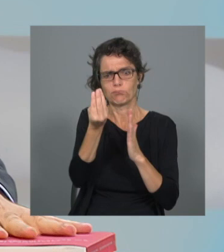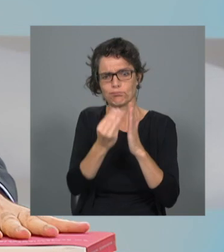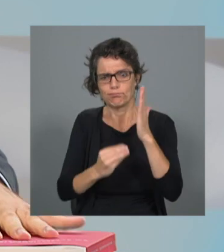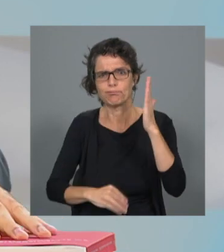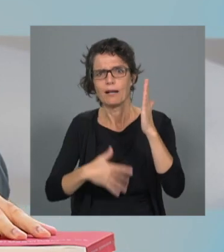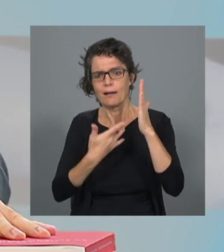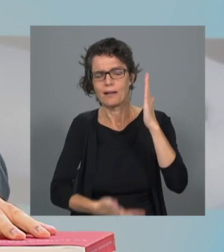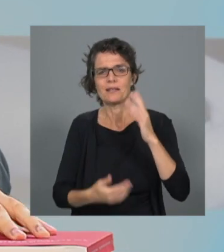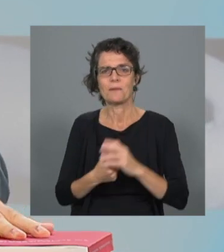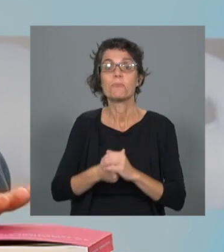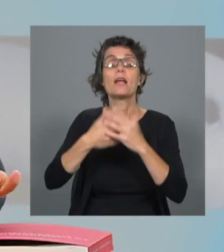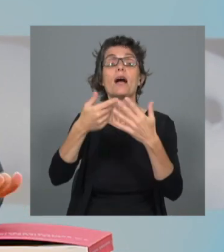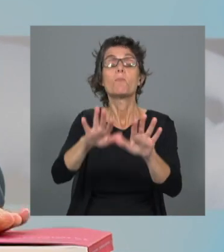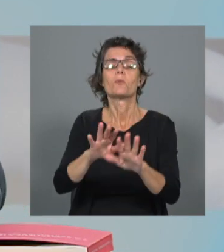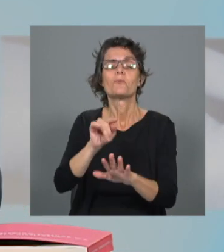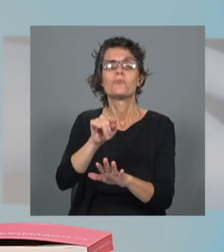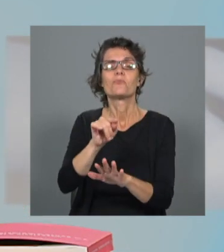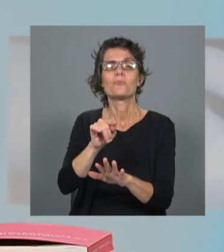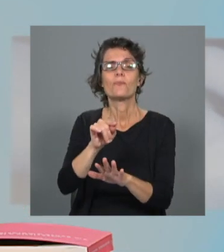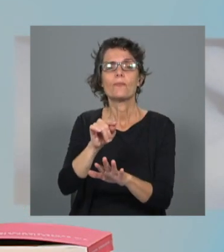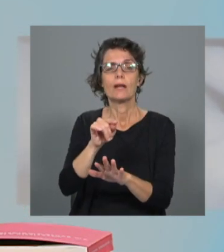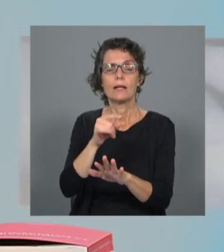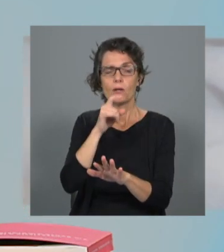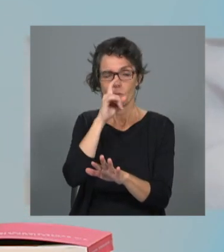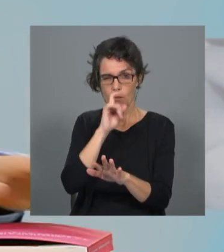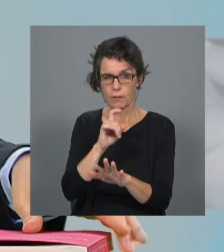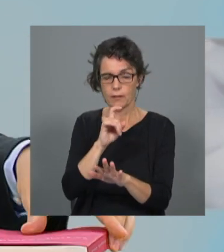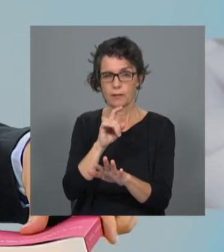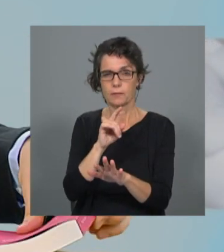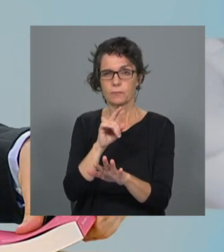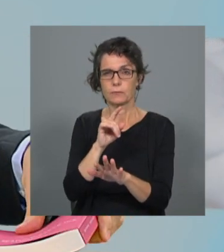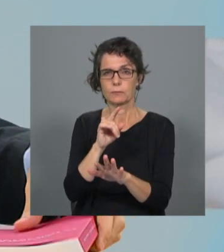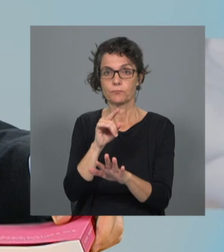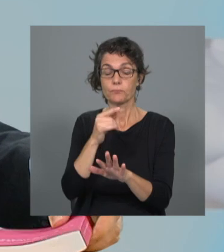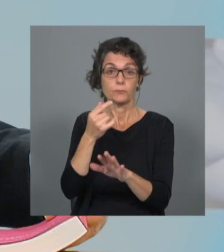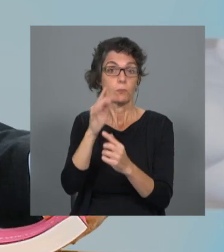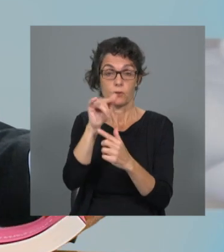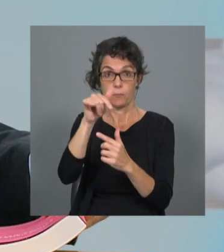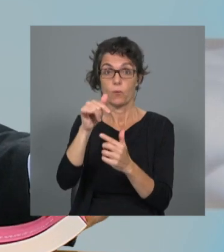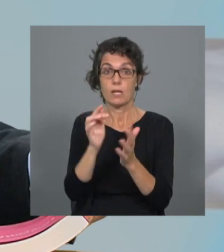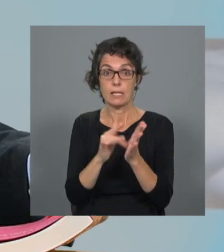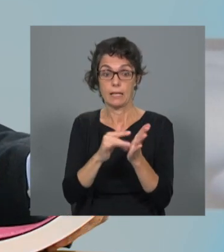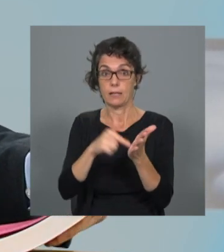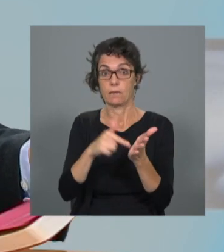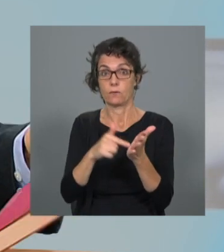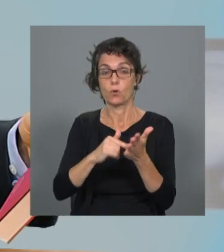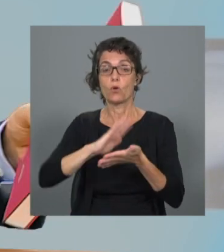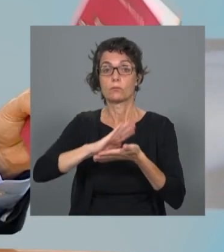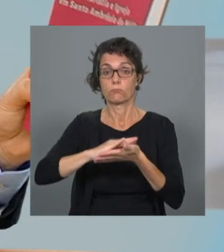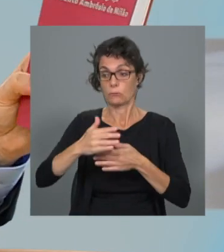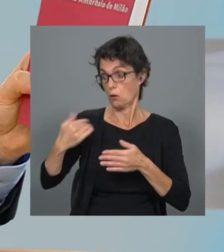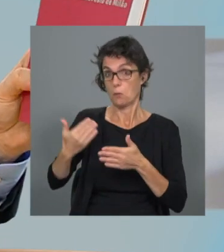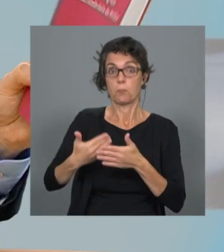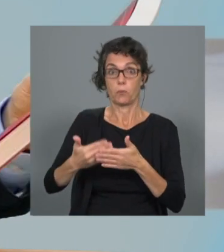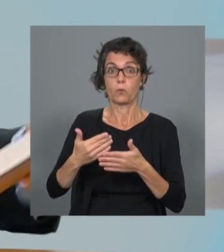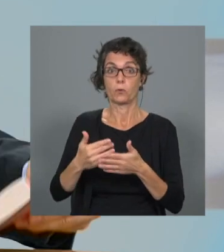gravar, o Dom Manuel Clemente tem um prefácio a este livro que foi editado recentemente, foi este ano, do Cónigo